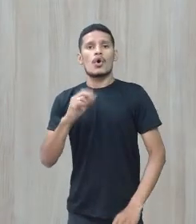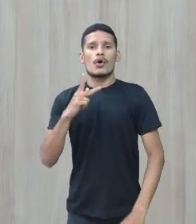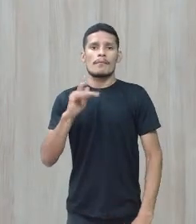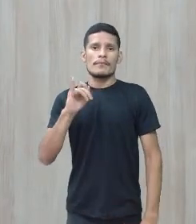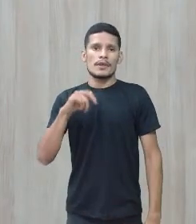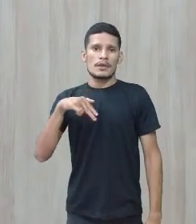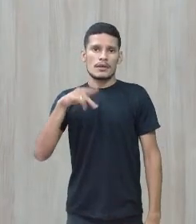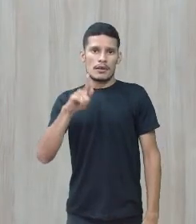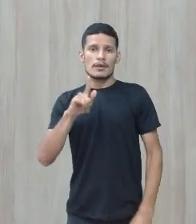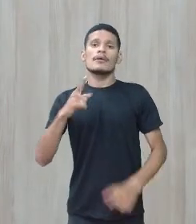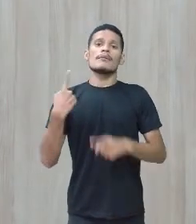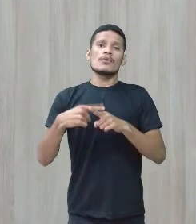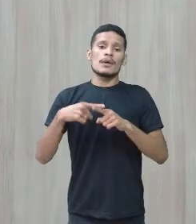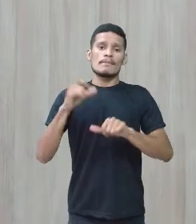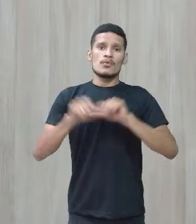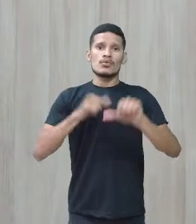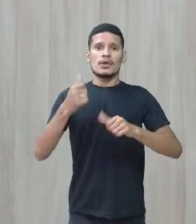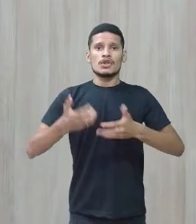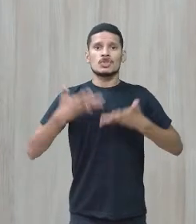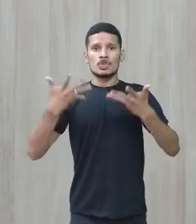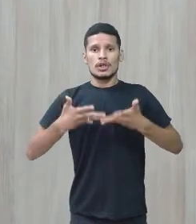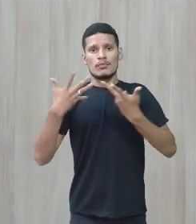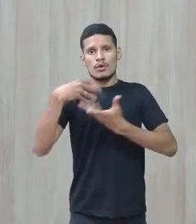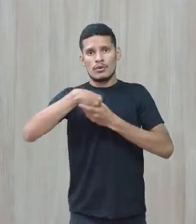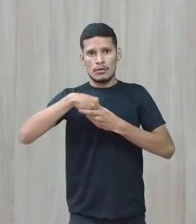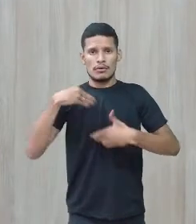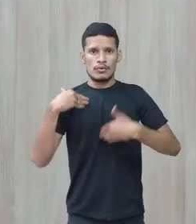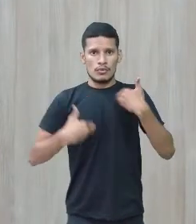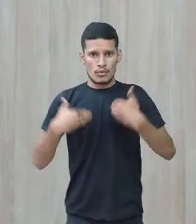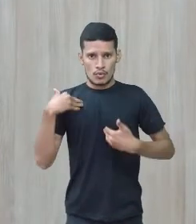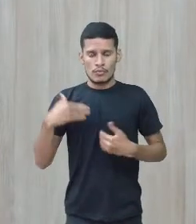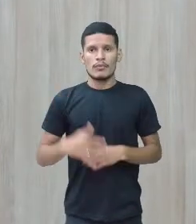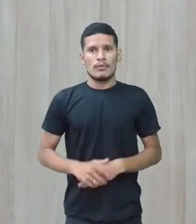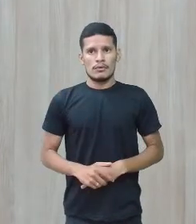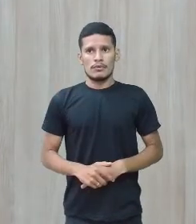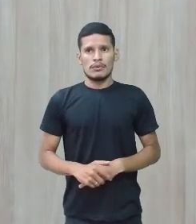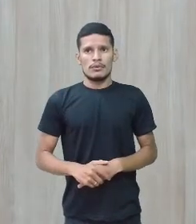ela altera os estímulos, né? Aí do corpo.